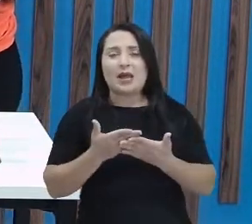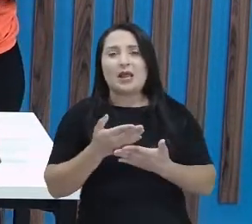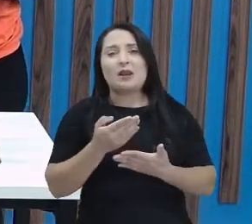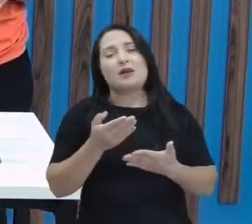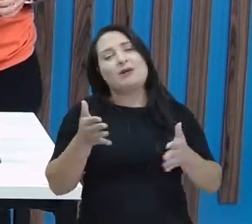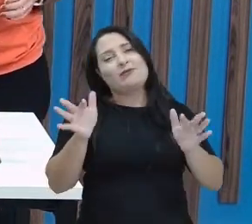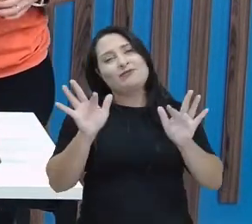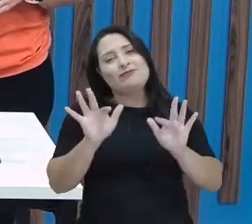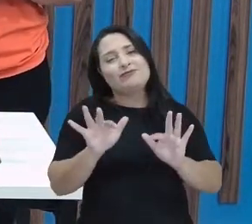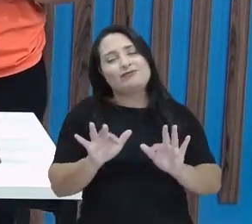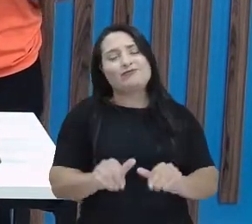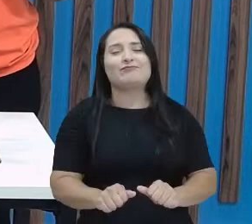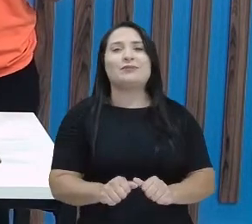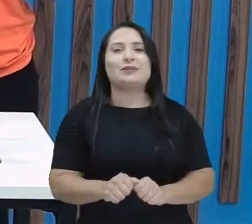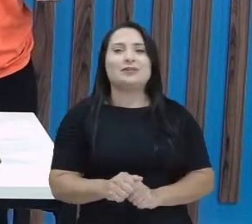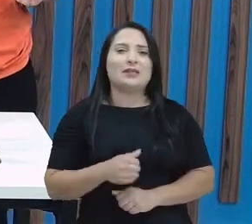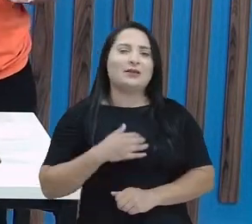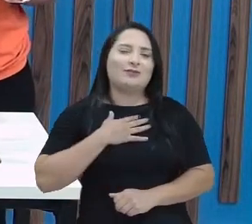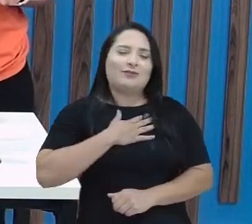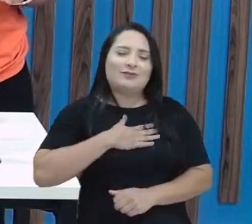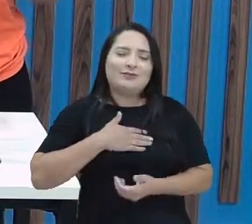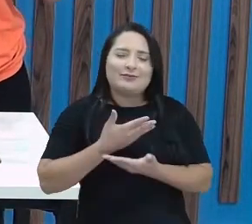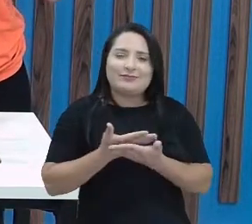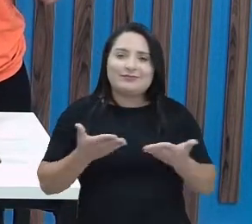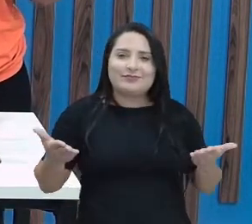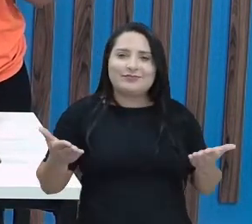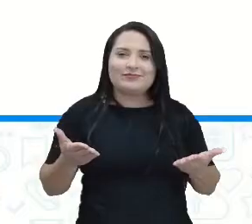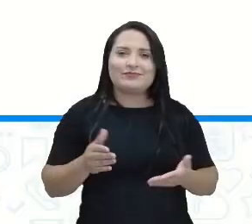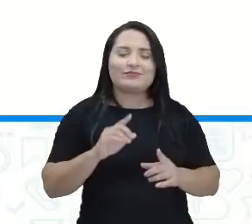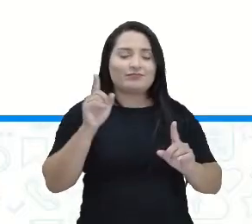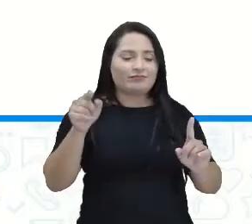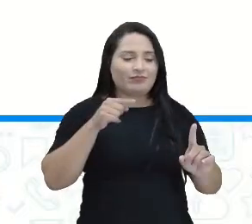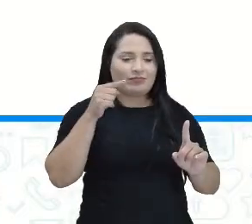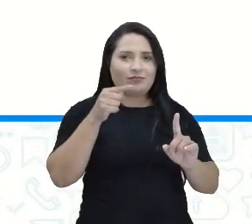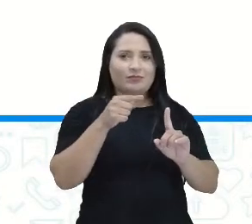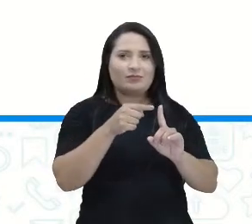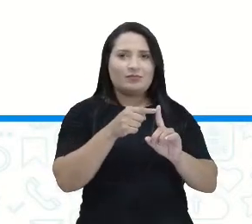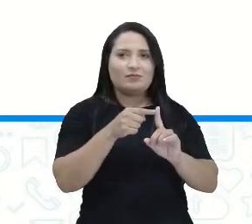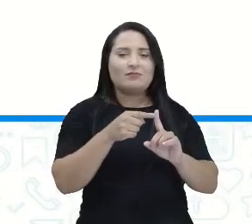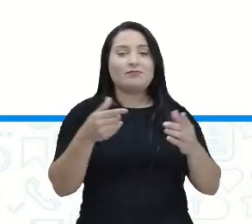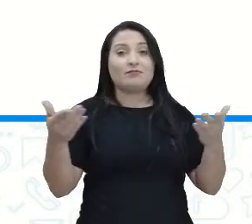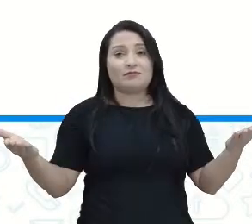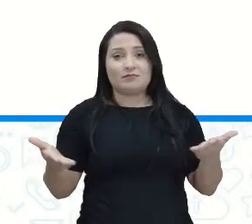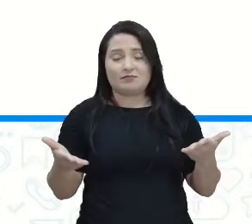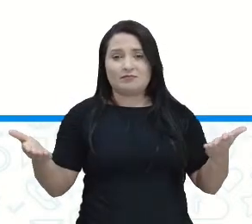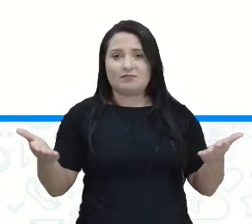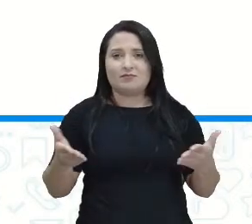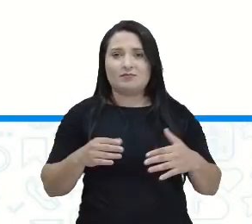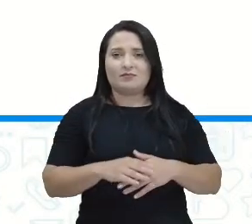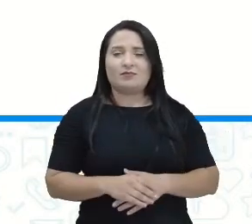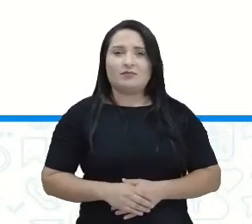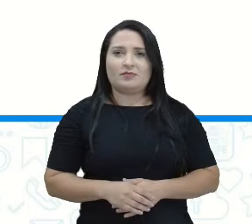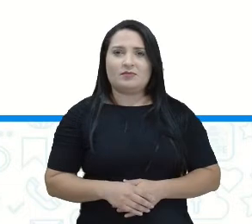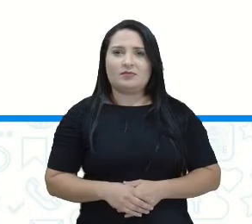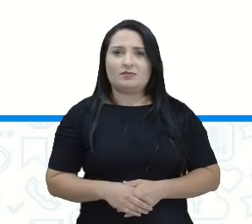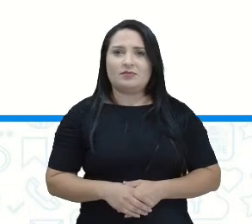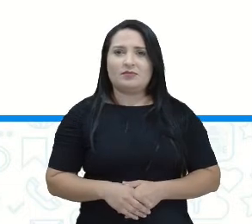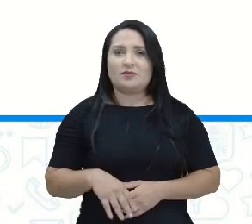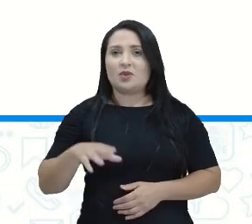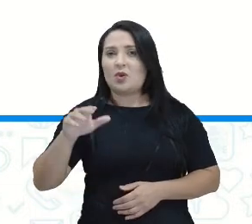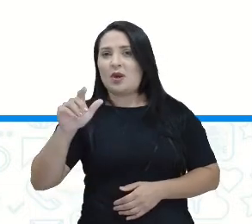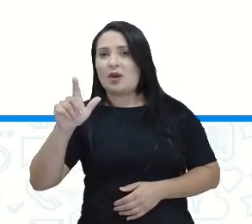chegando ao final. Espero que vocês tenham gostado. E o desafio, vamos para o nosso desafio. Isabela no